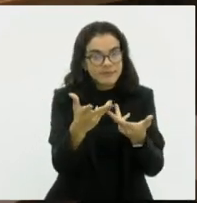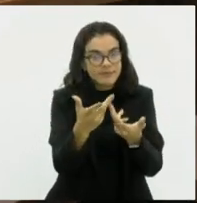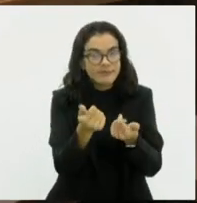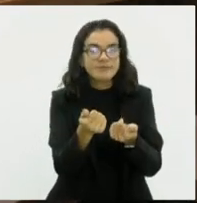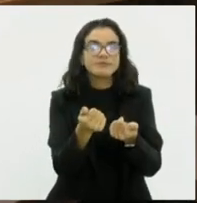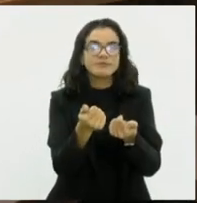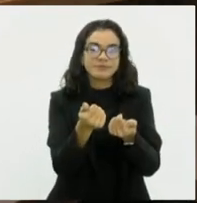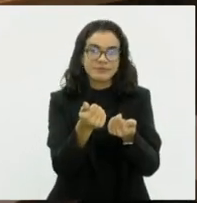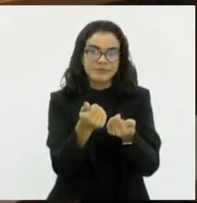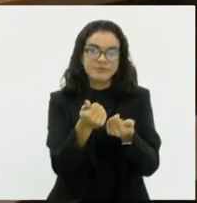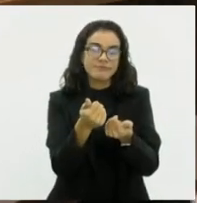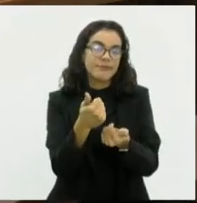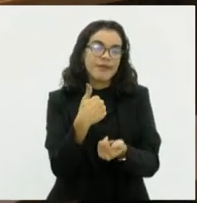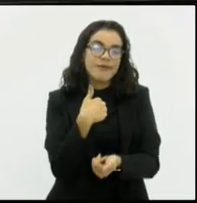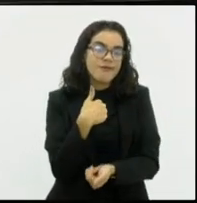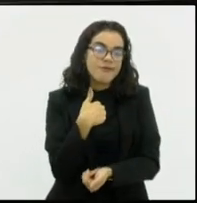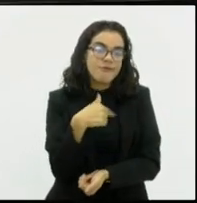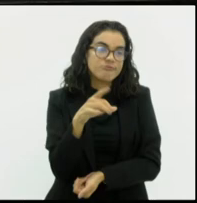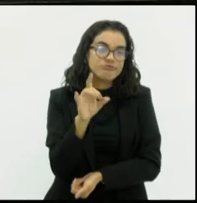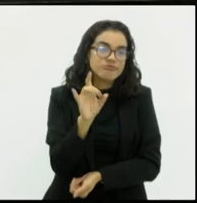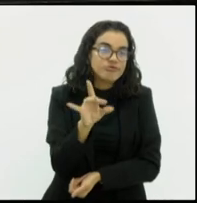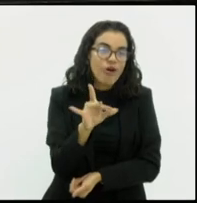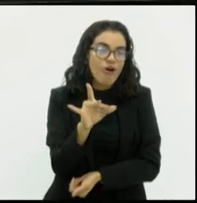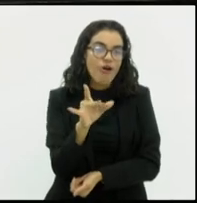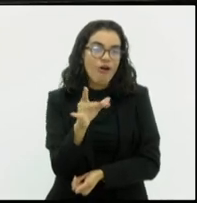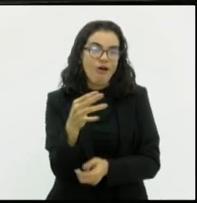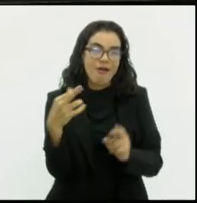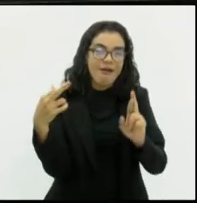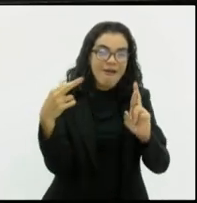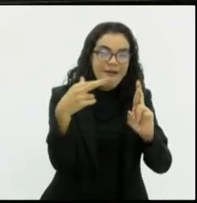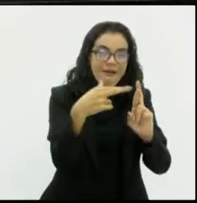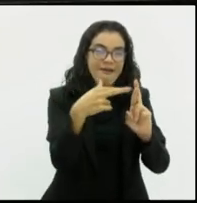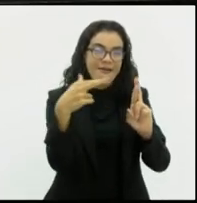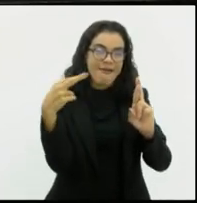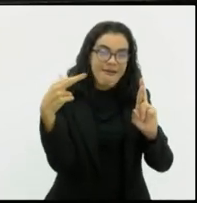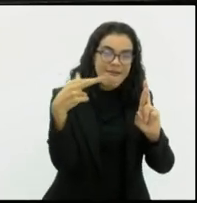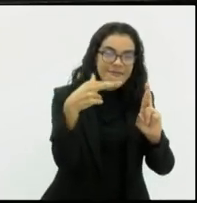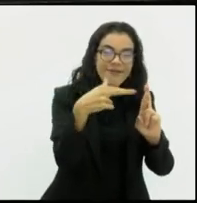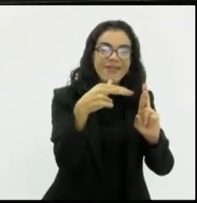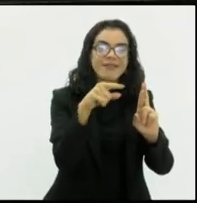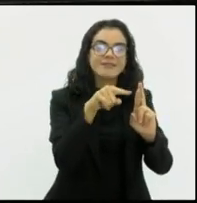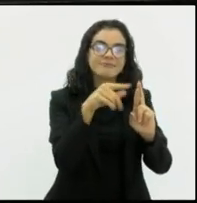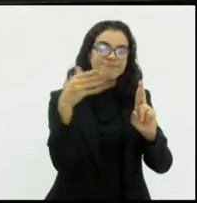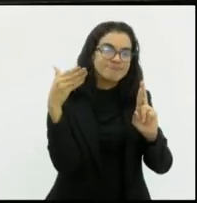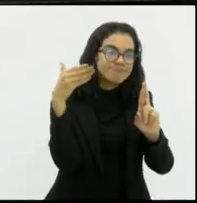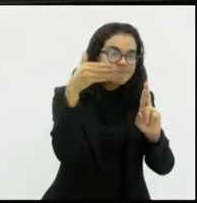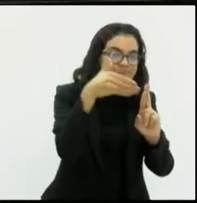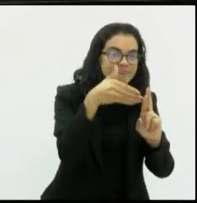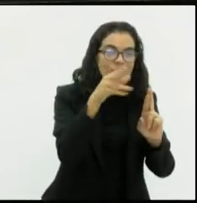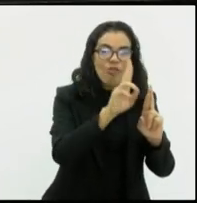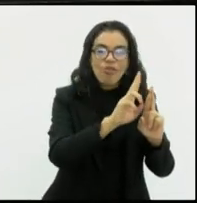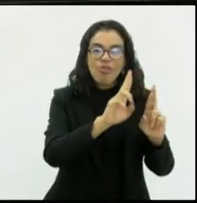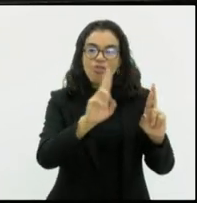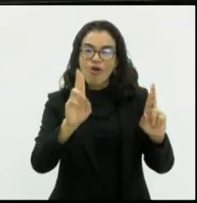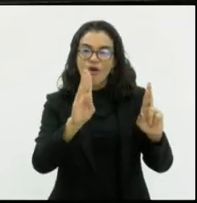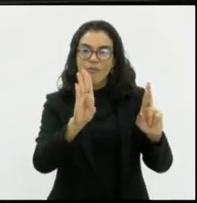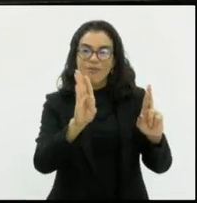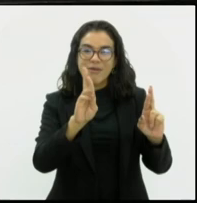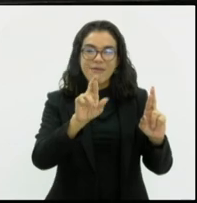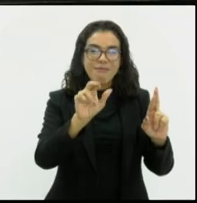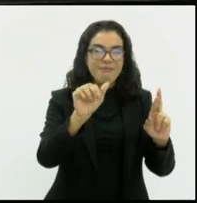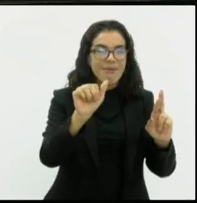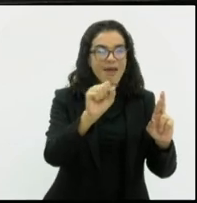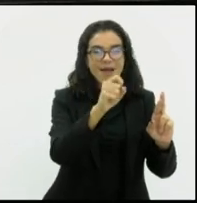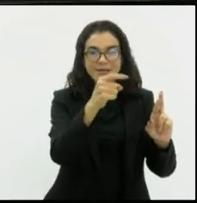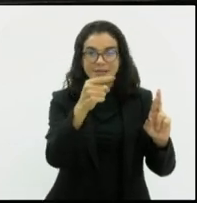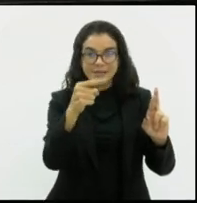eu só tenho deferências, orgulho em carregar o sobrenome dele. E eu